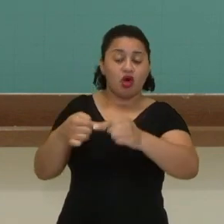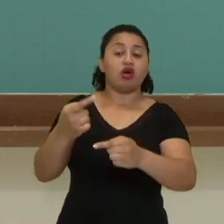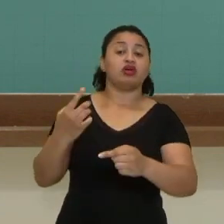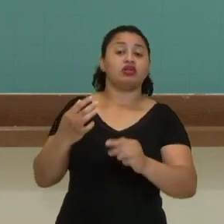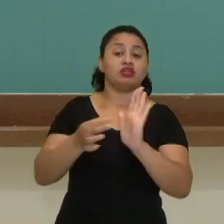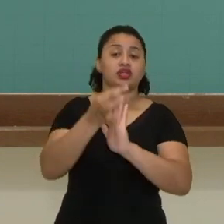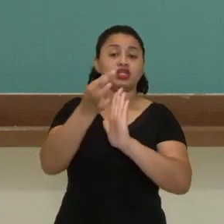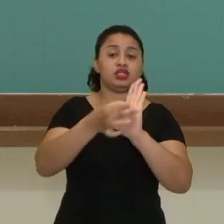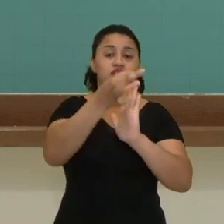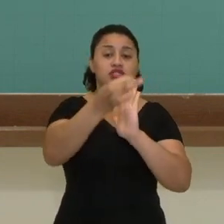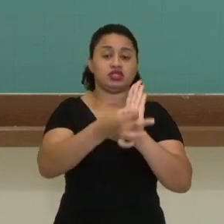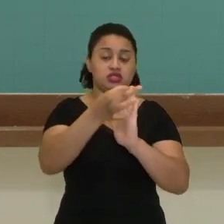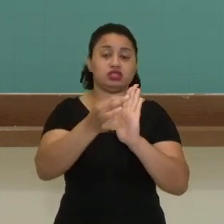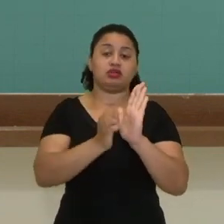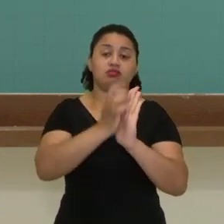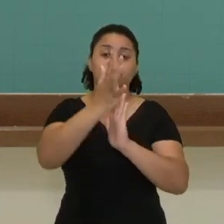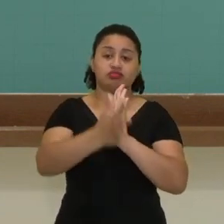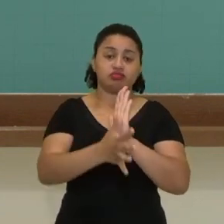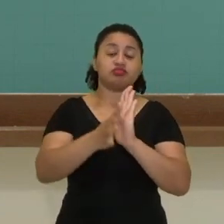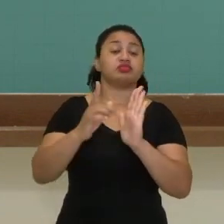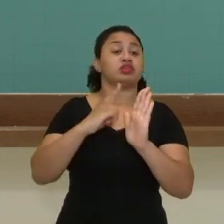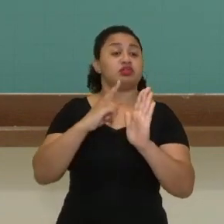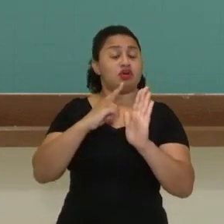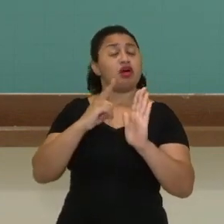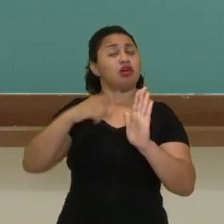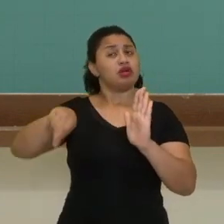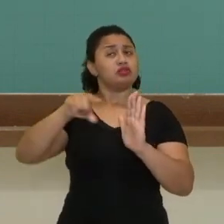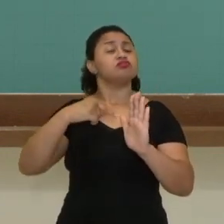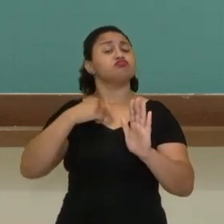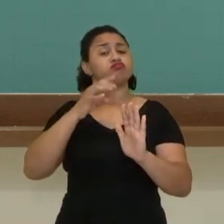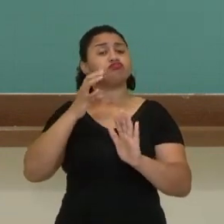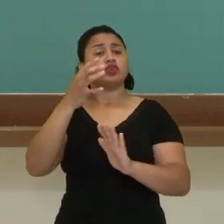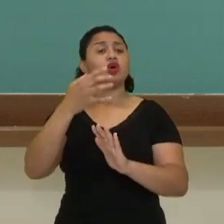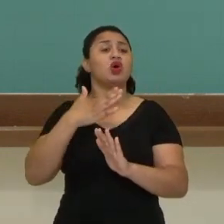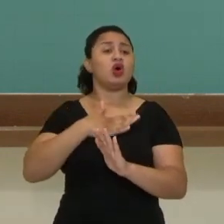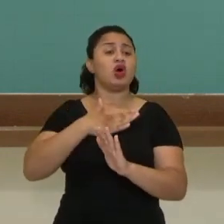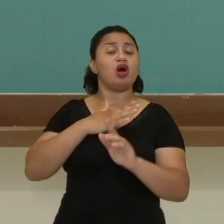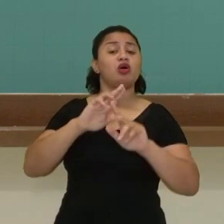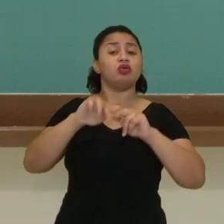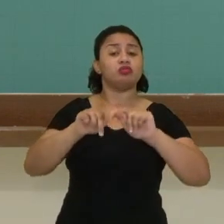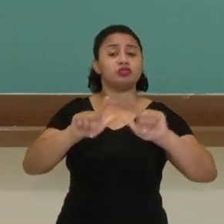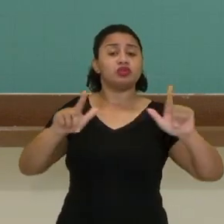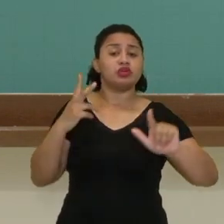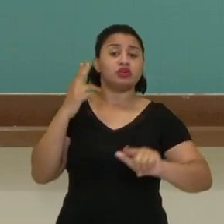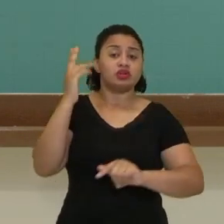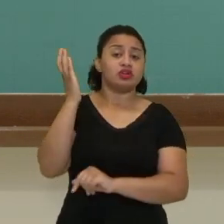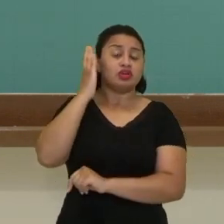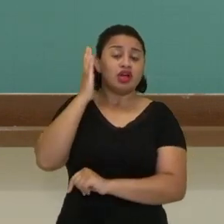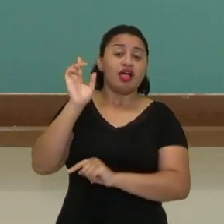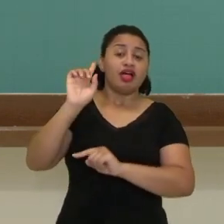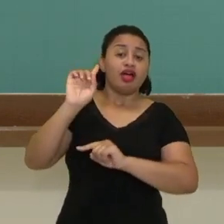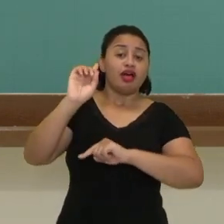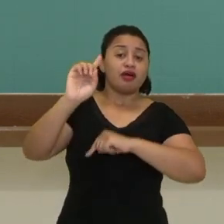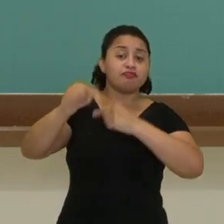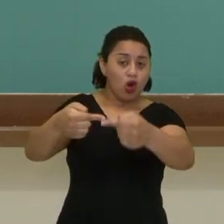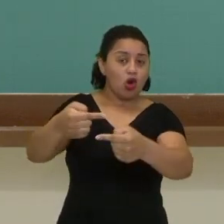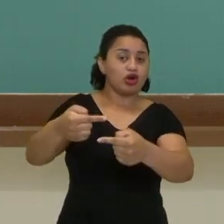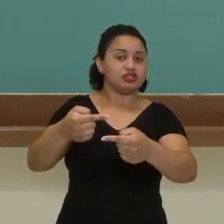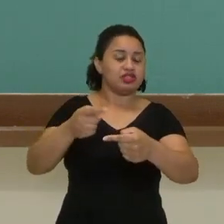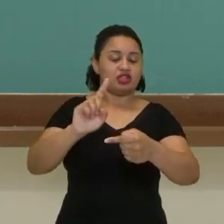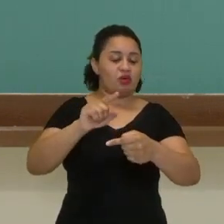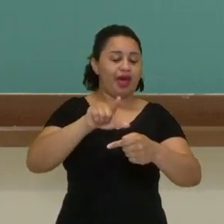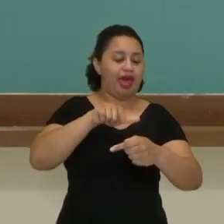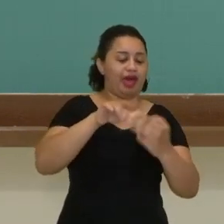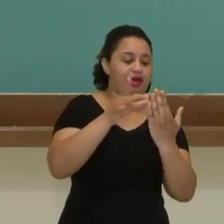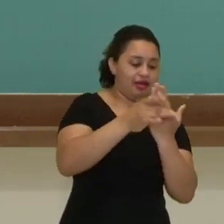caindo no gosto dos críticos e historiadores. Por esse motivo, Vincent é considerado pós-impressionista. Nem impressionista,